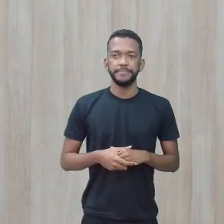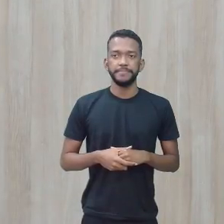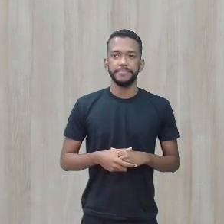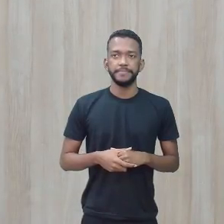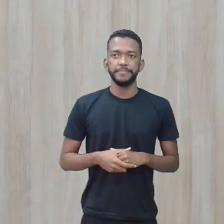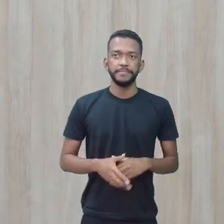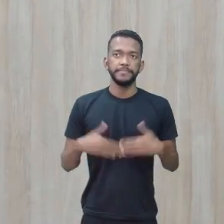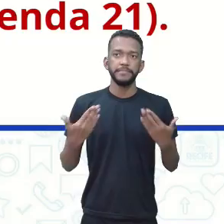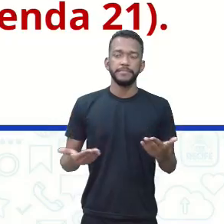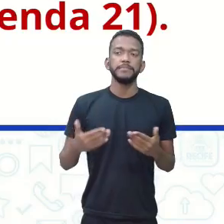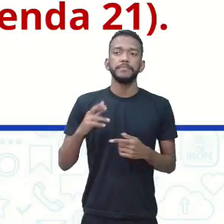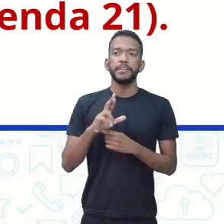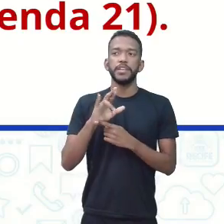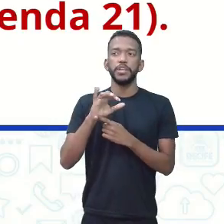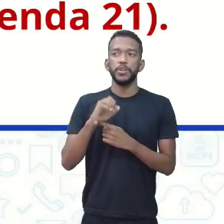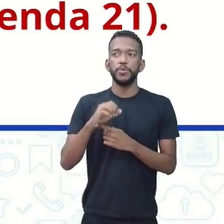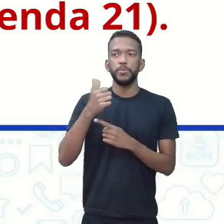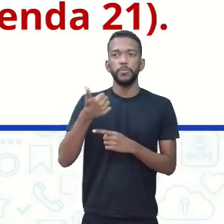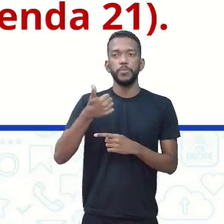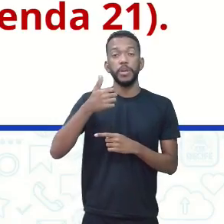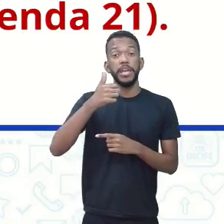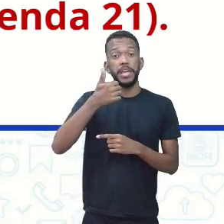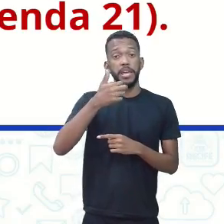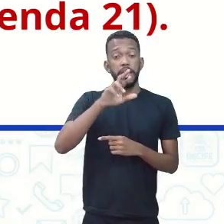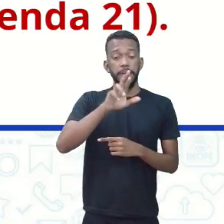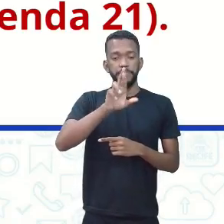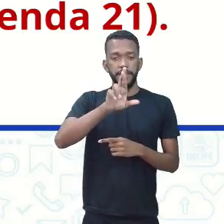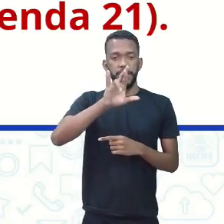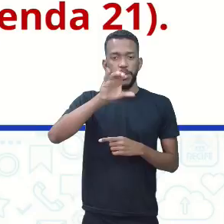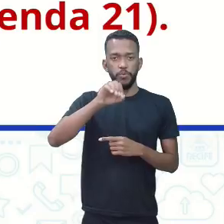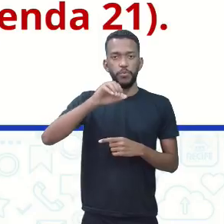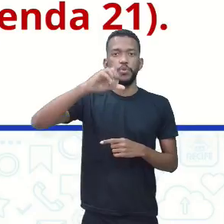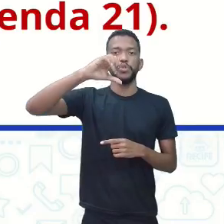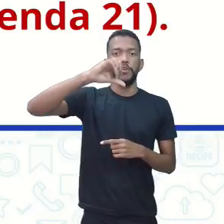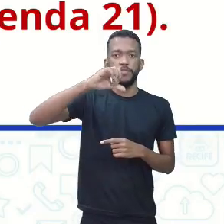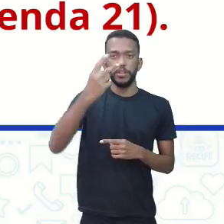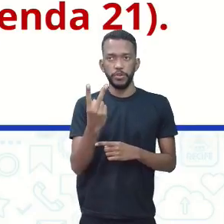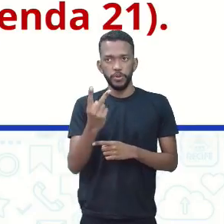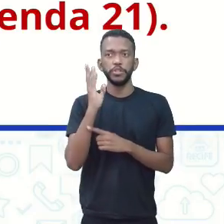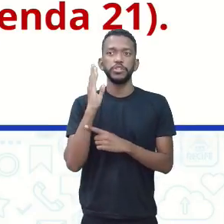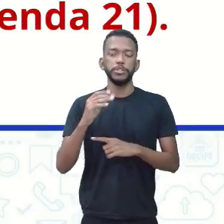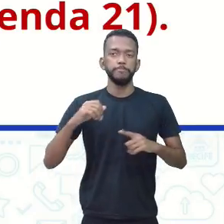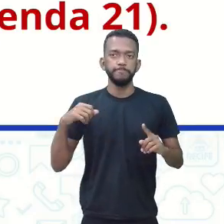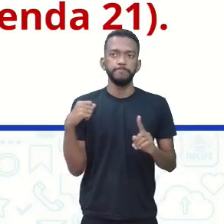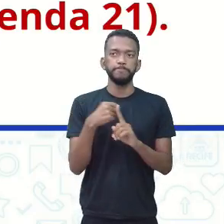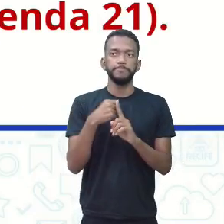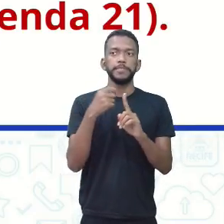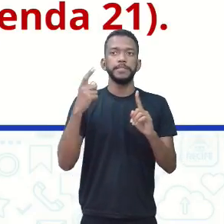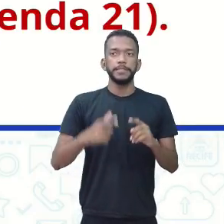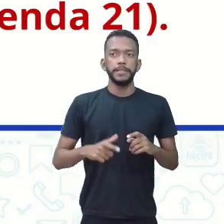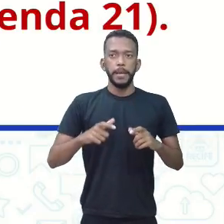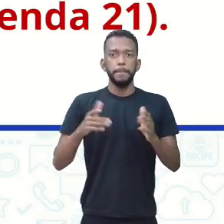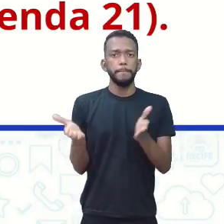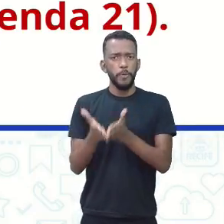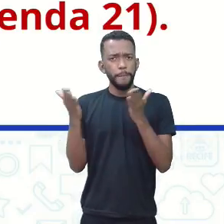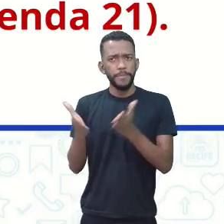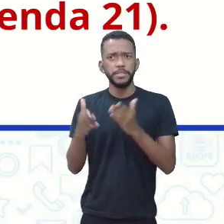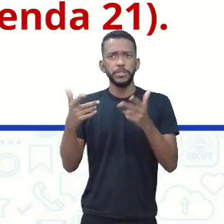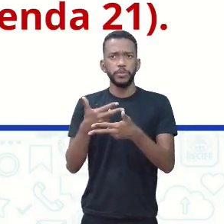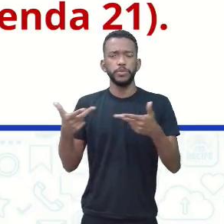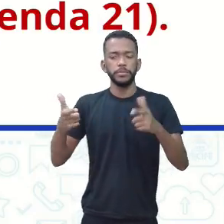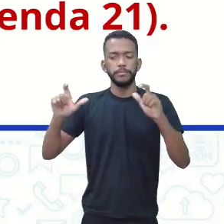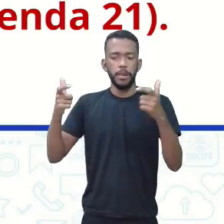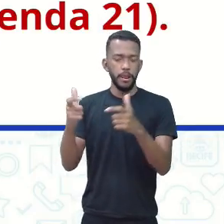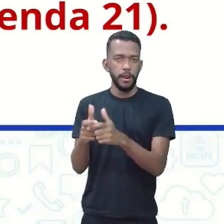Então, a Rio 92, né, debateu as formas de minimizar os impactos ambientais e a pobreza, né? Essa conferência